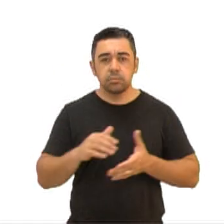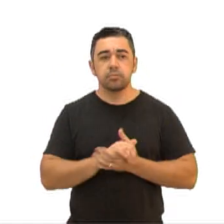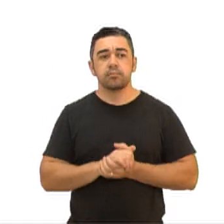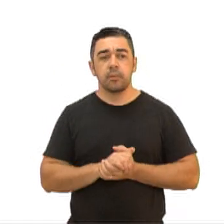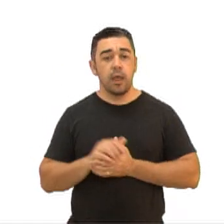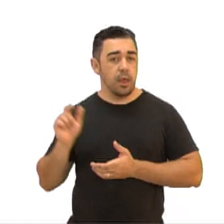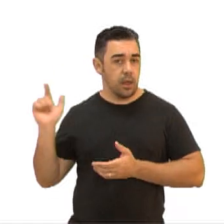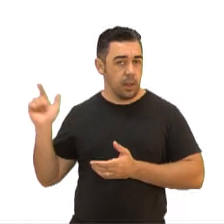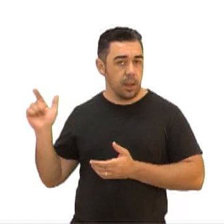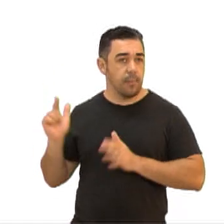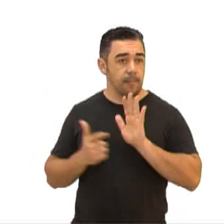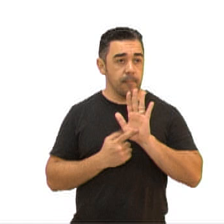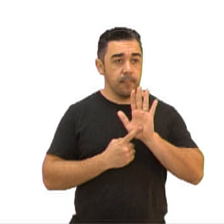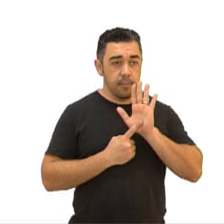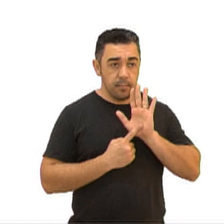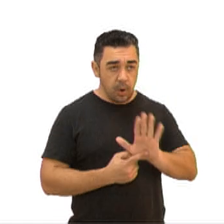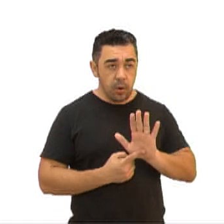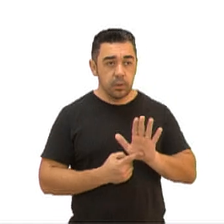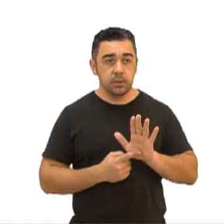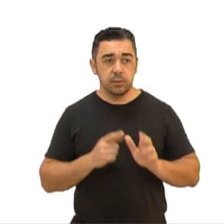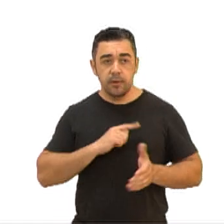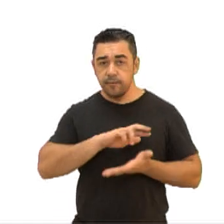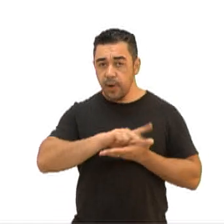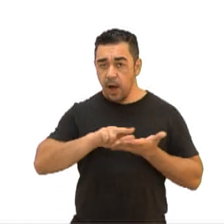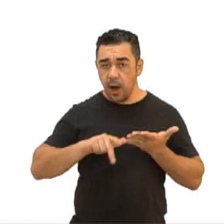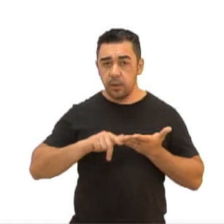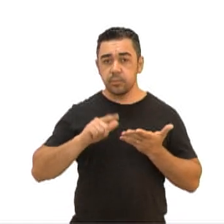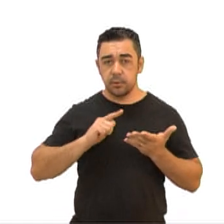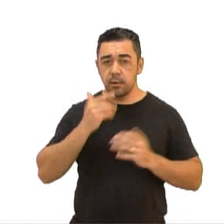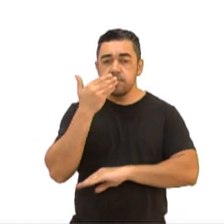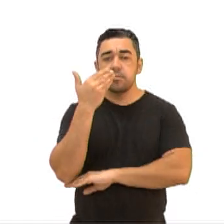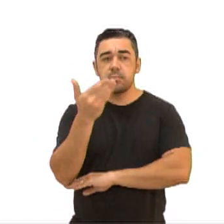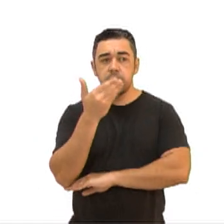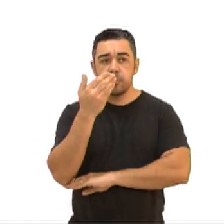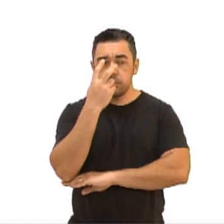Vários quadros dessa obra vai mostrar mendigos cegos.